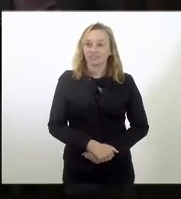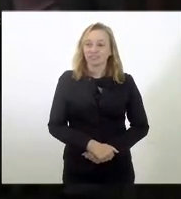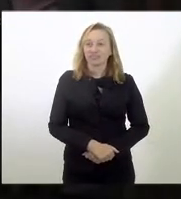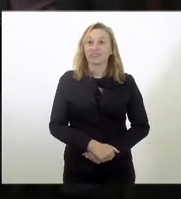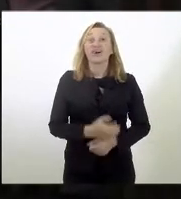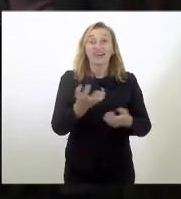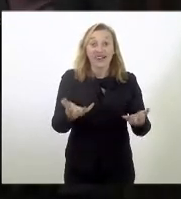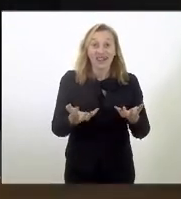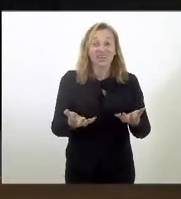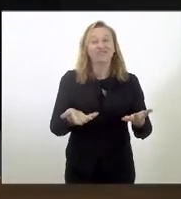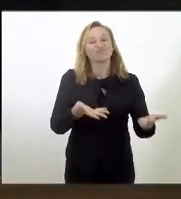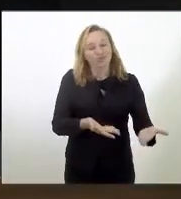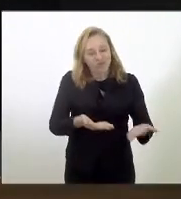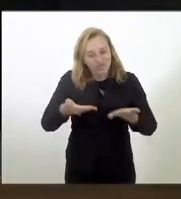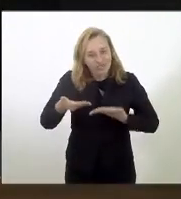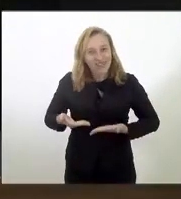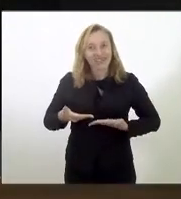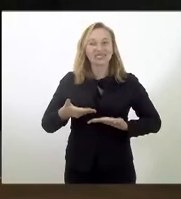Quero convidar